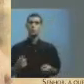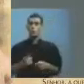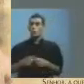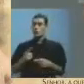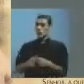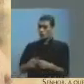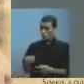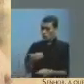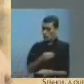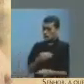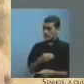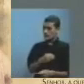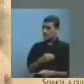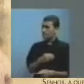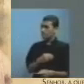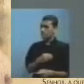Contraiu o vírus da AIDS.